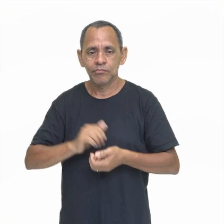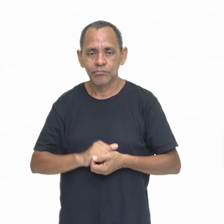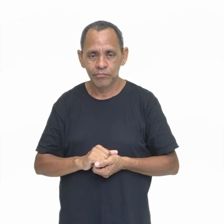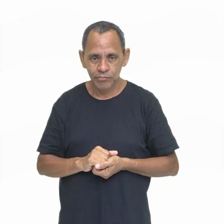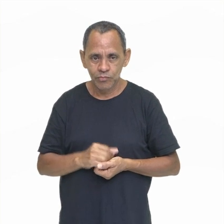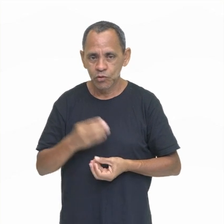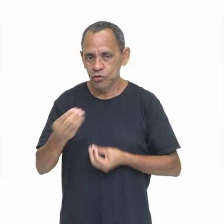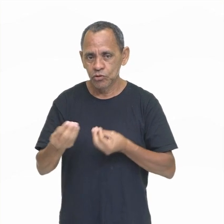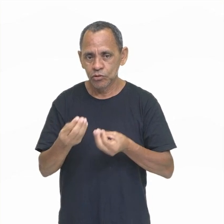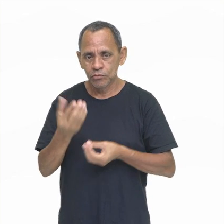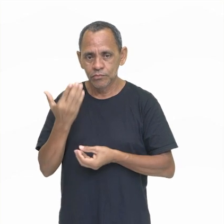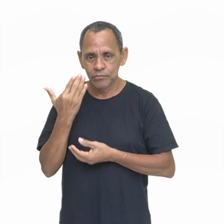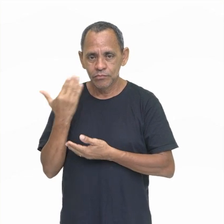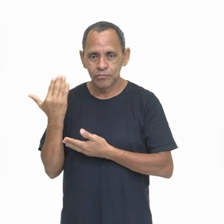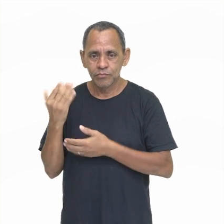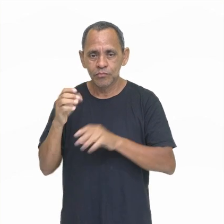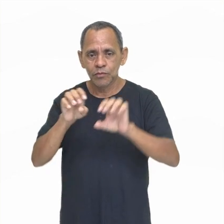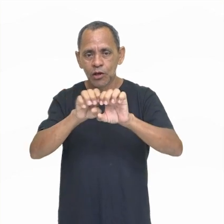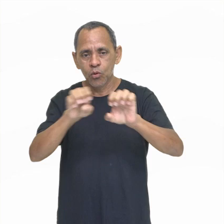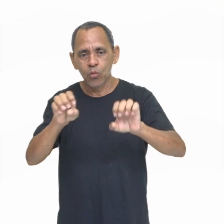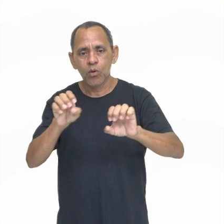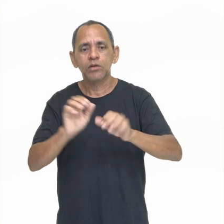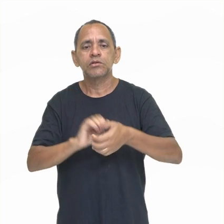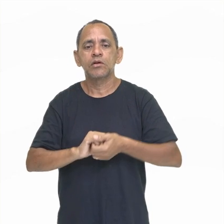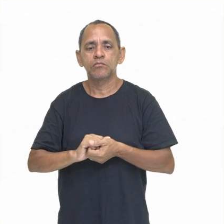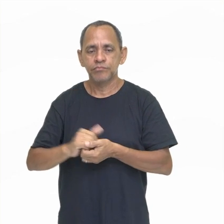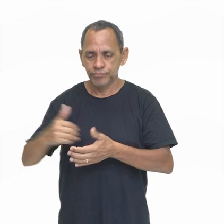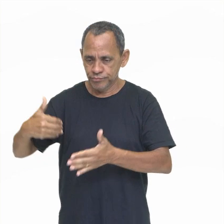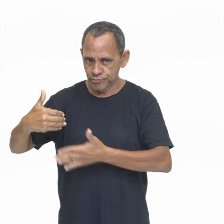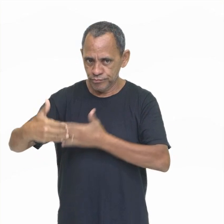aqui ó F